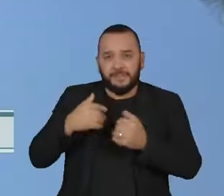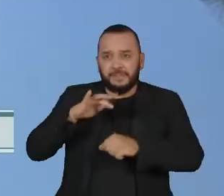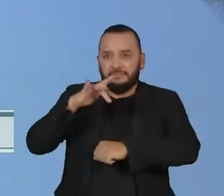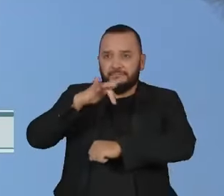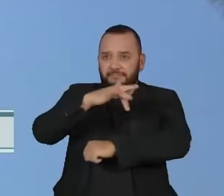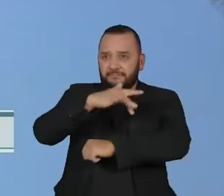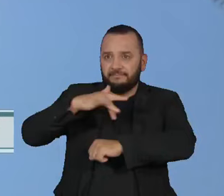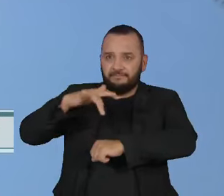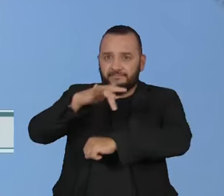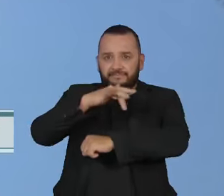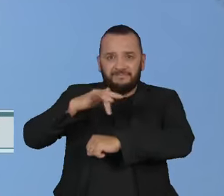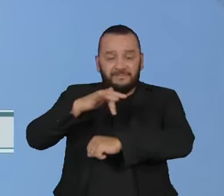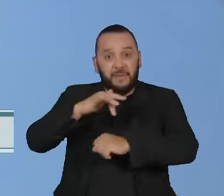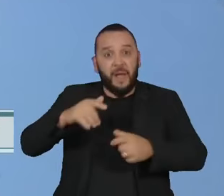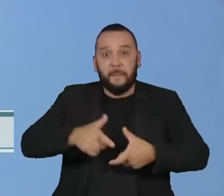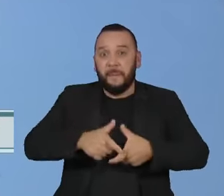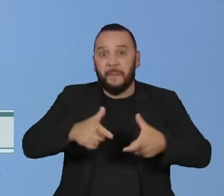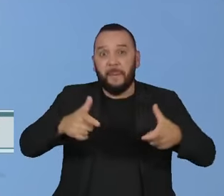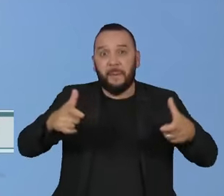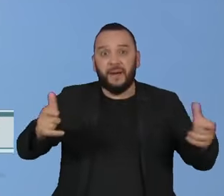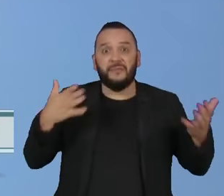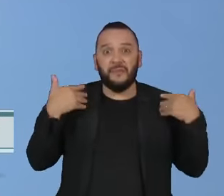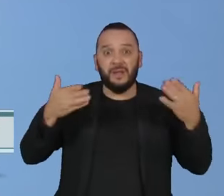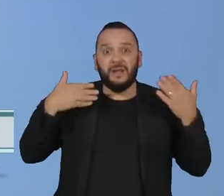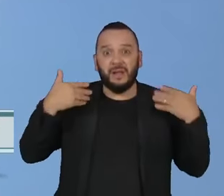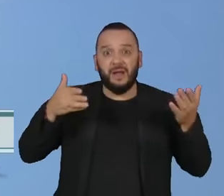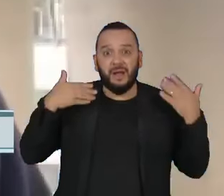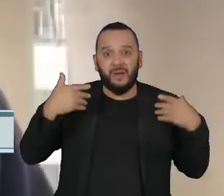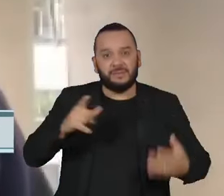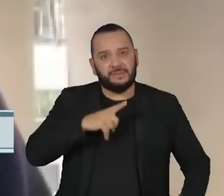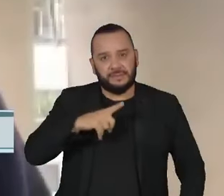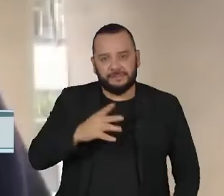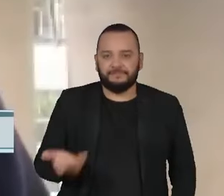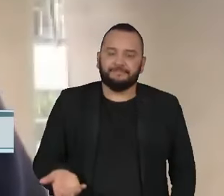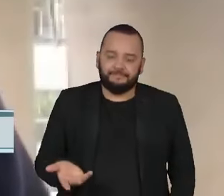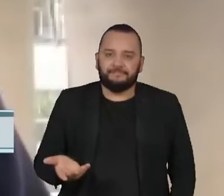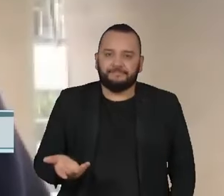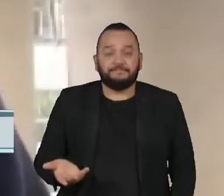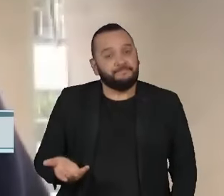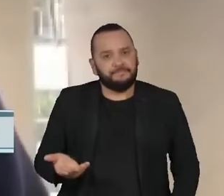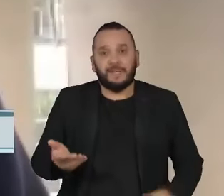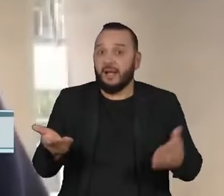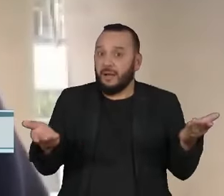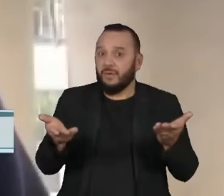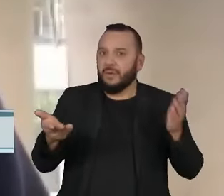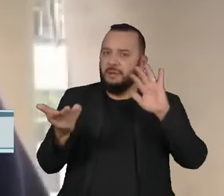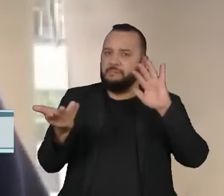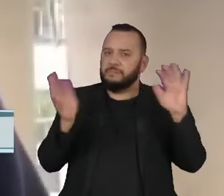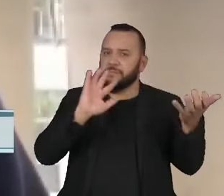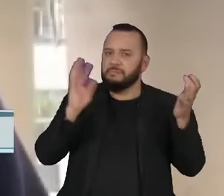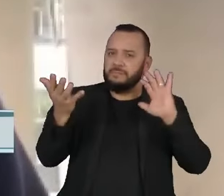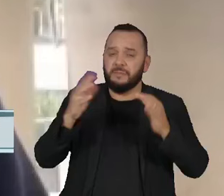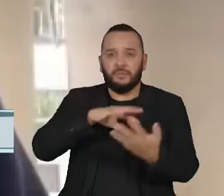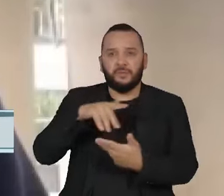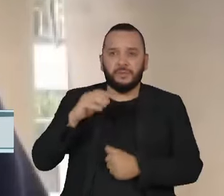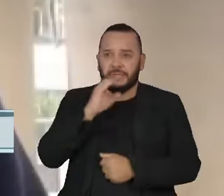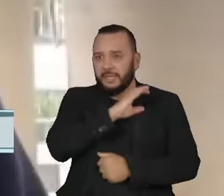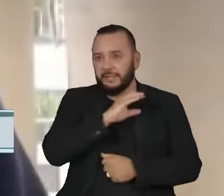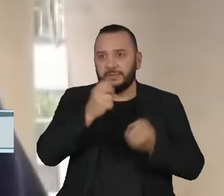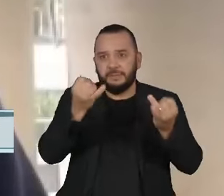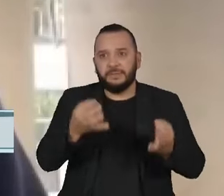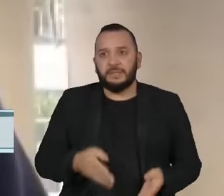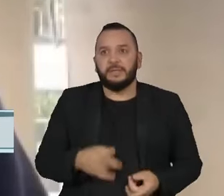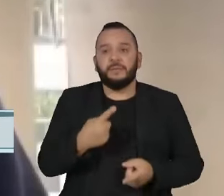aegypti tem seu pico no verão, quando as temperaturas são mais altas. As mudanças climáticas com o aquecimento global explicam